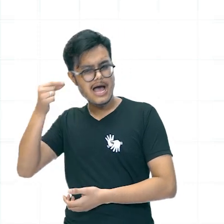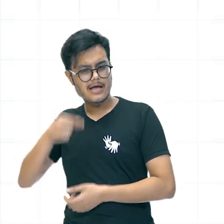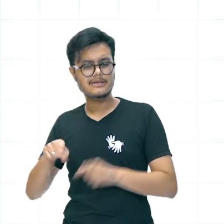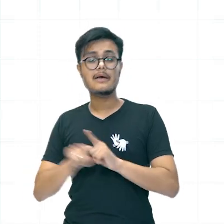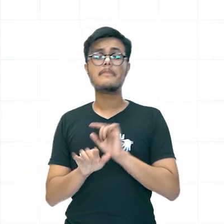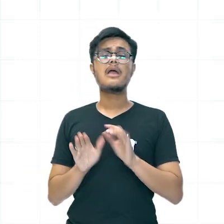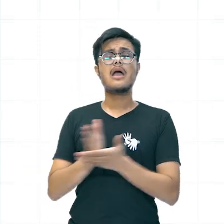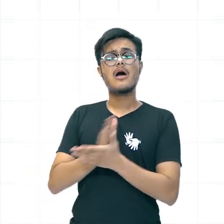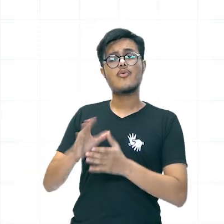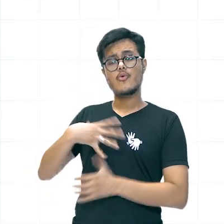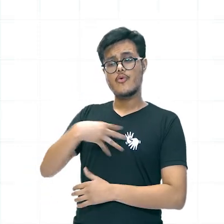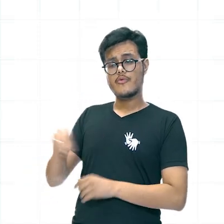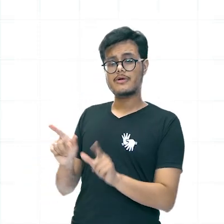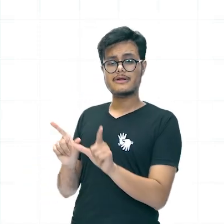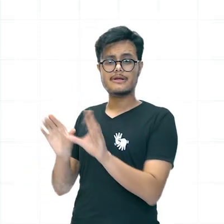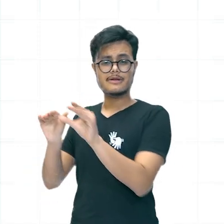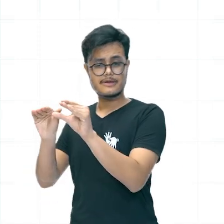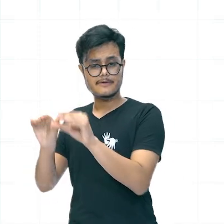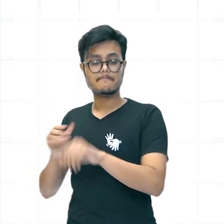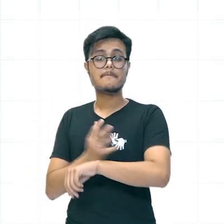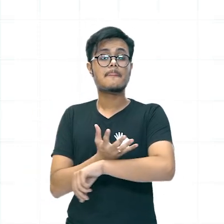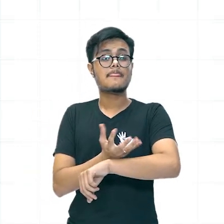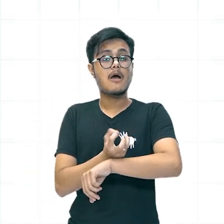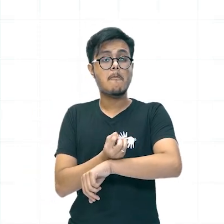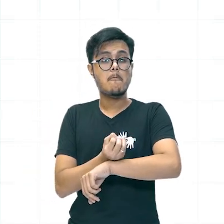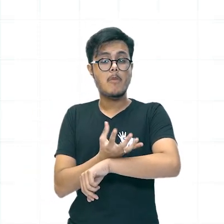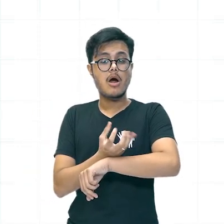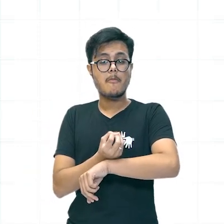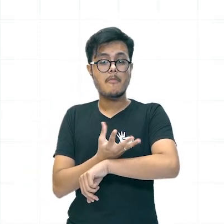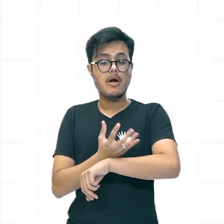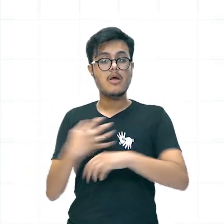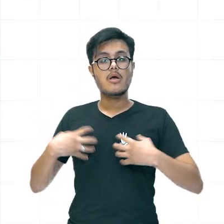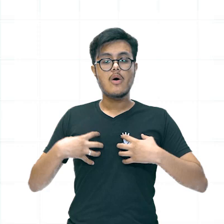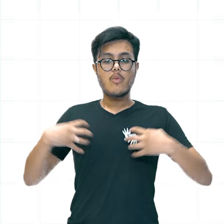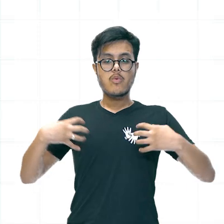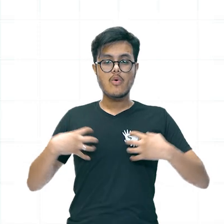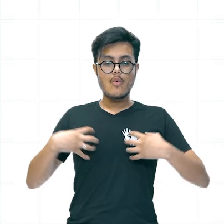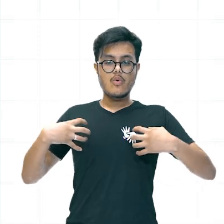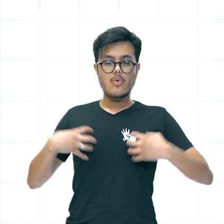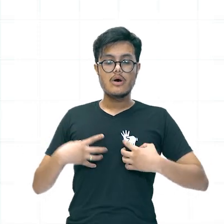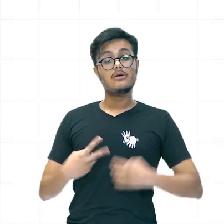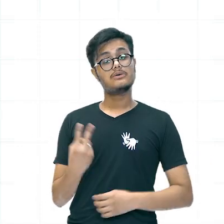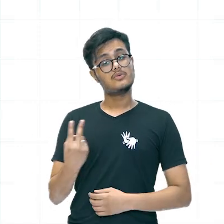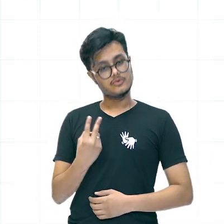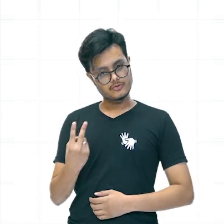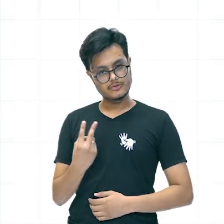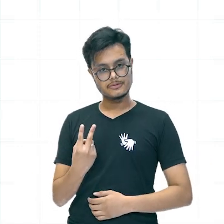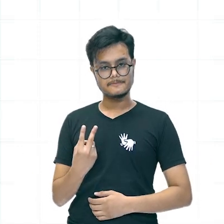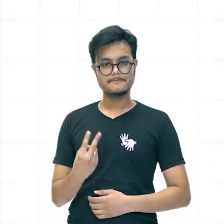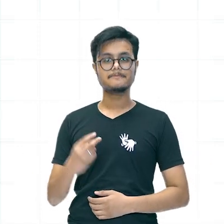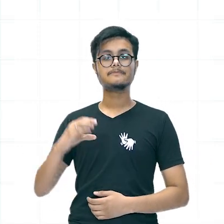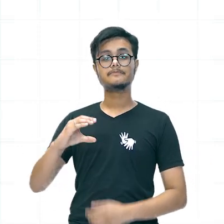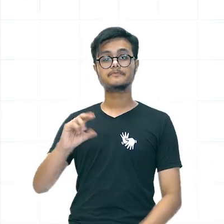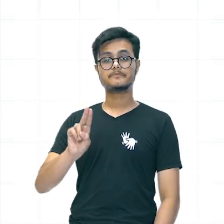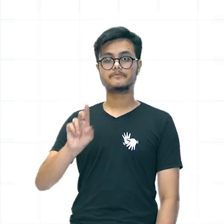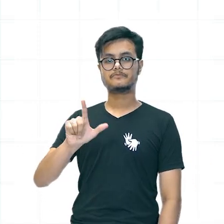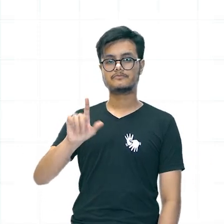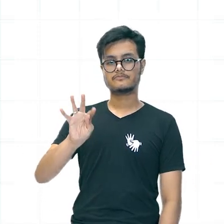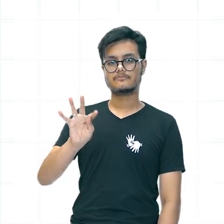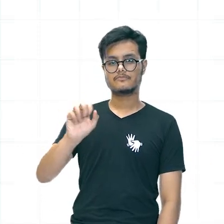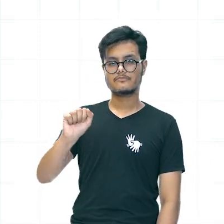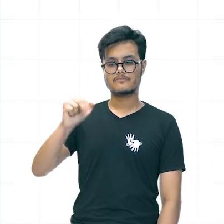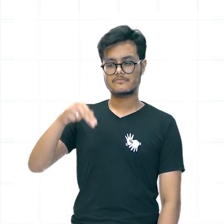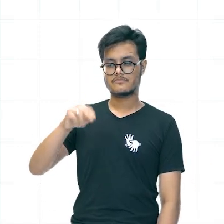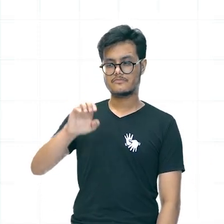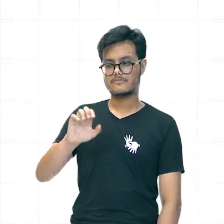de pássaro. As trocas gasosas deles acontecem aí por meio dos pulmões e da pele, então eles têm ali também uma respiração cutânea, né, que